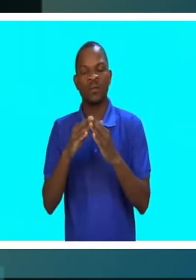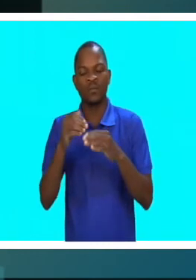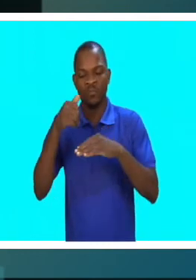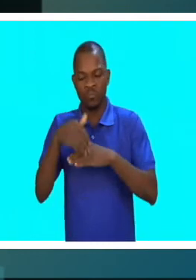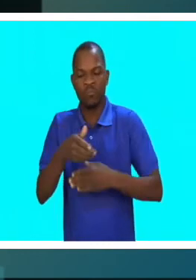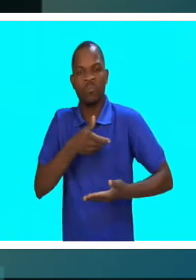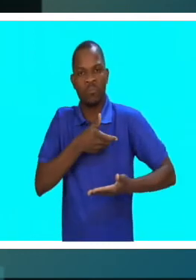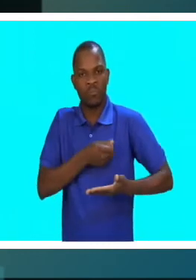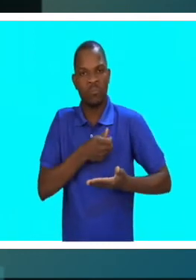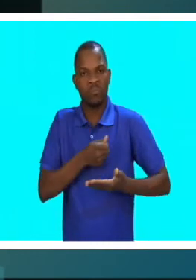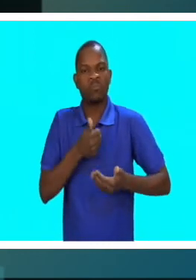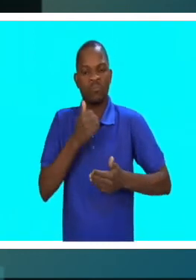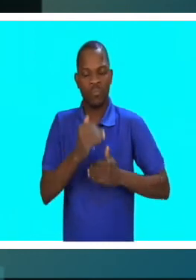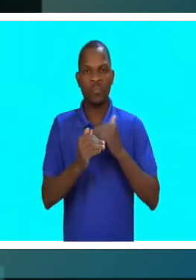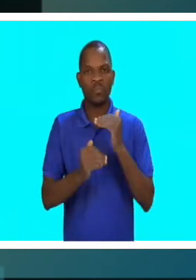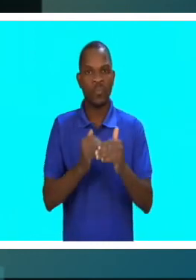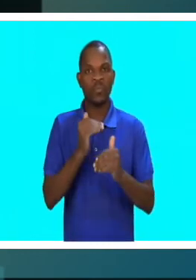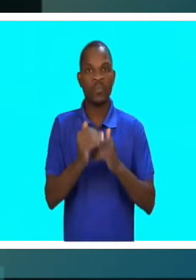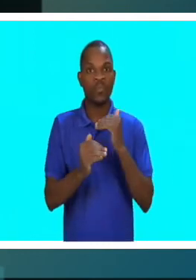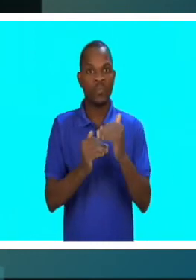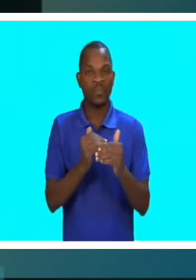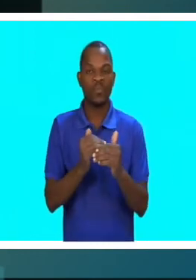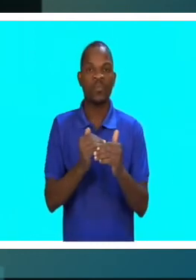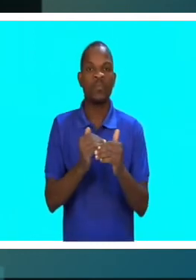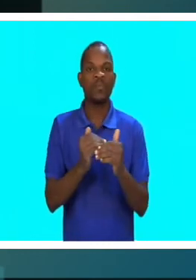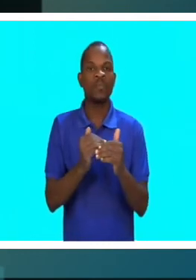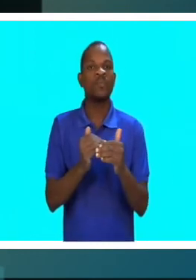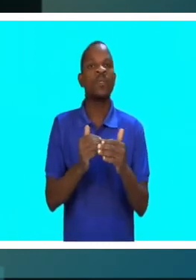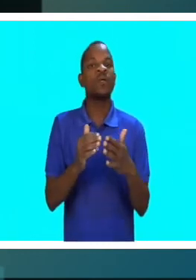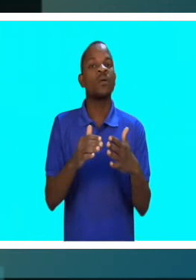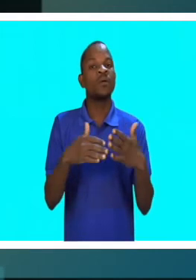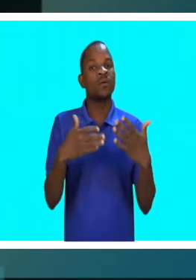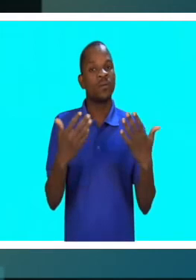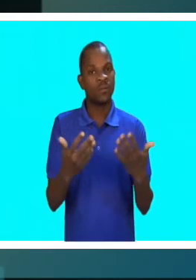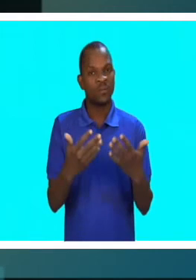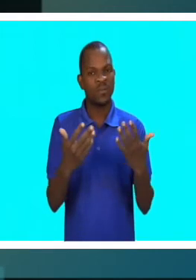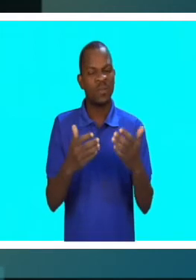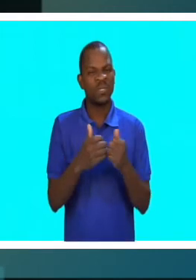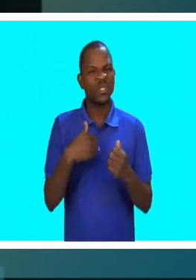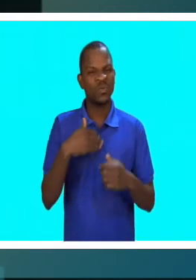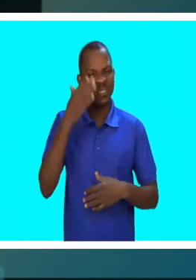hospitalar, assim, em casa, a fama aumentando gradualmente.